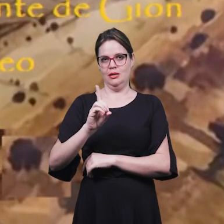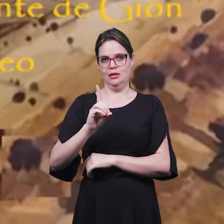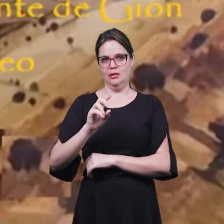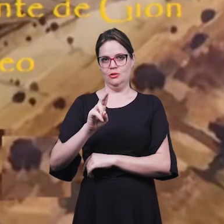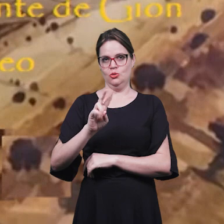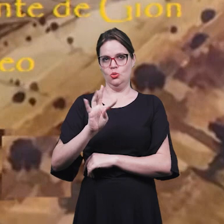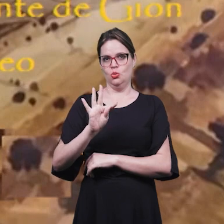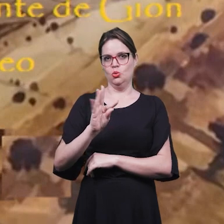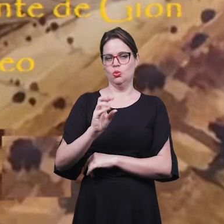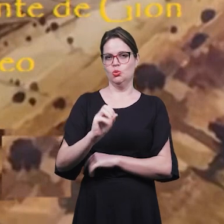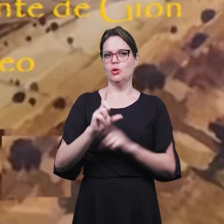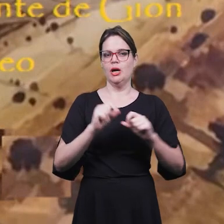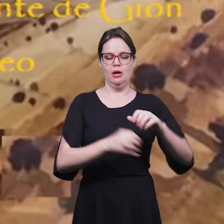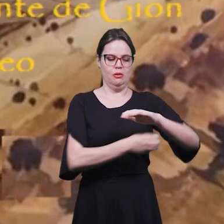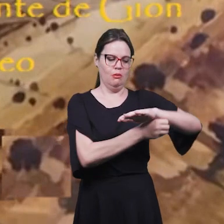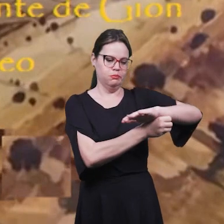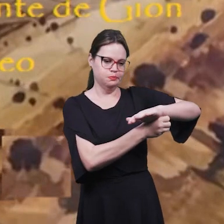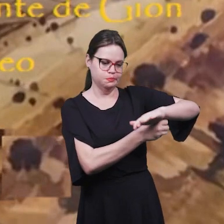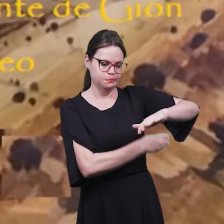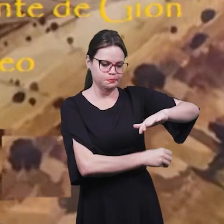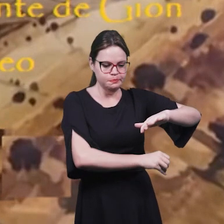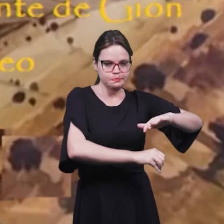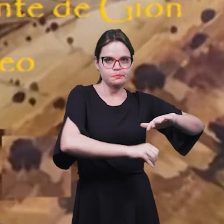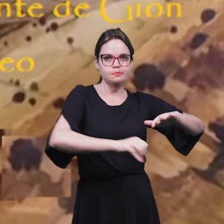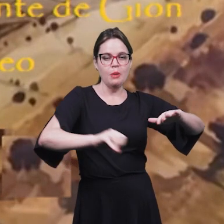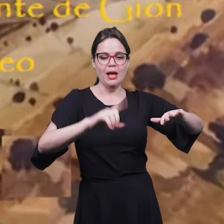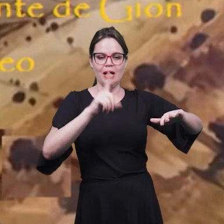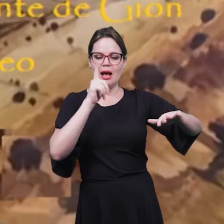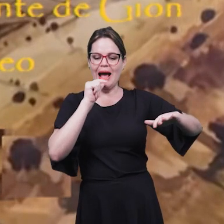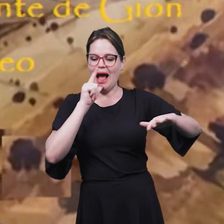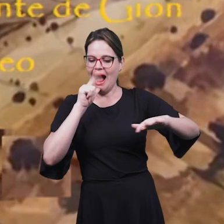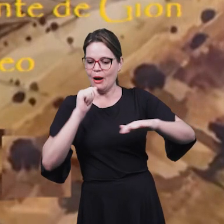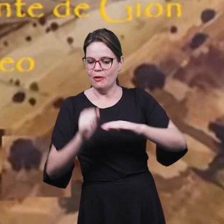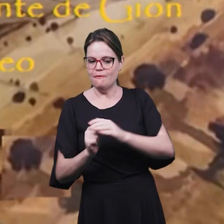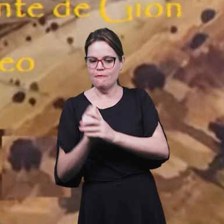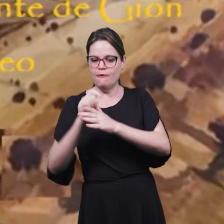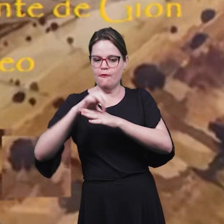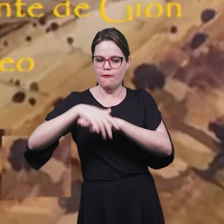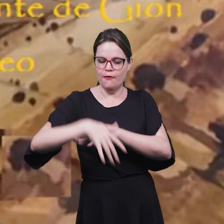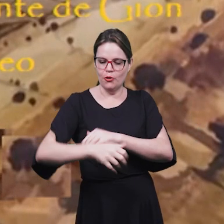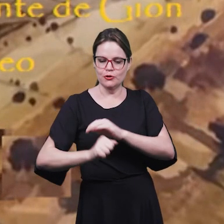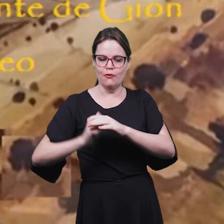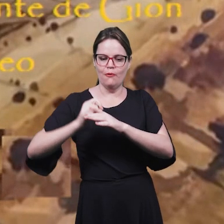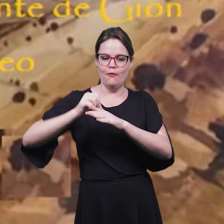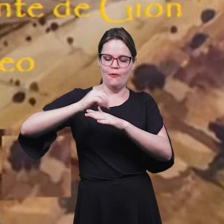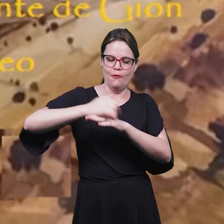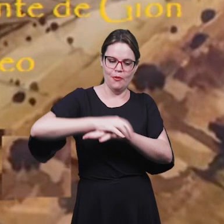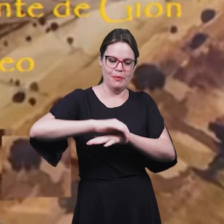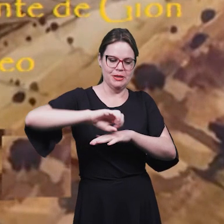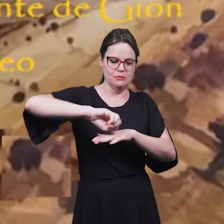vem da fonte de Giom até o tanque de Siloé. E ele tem